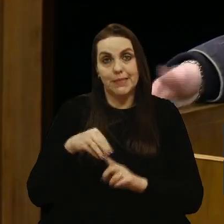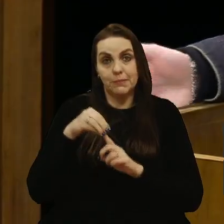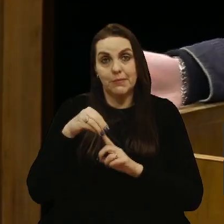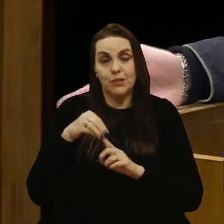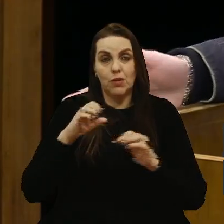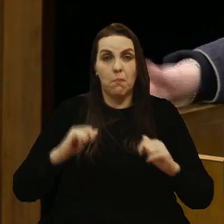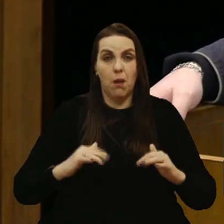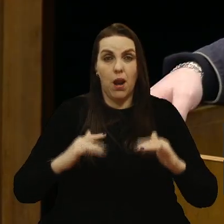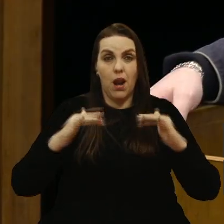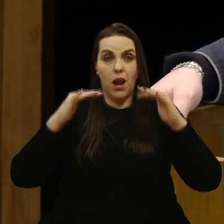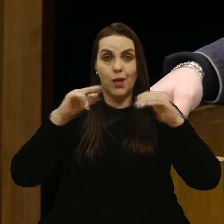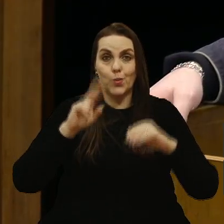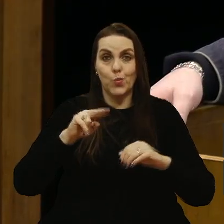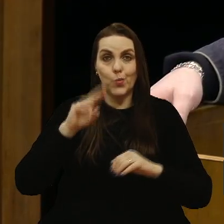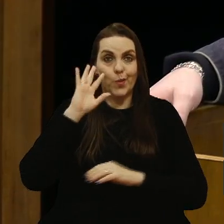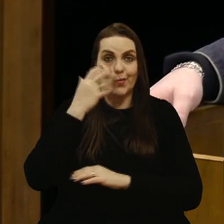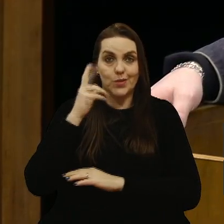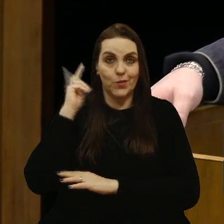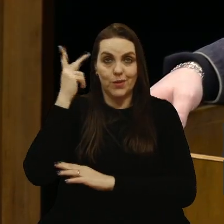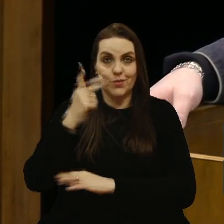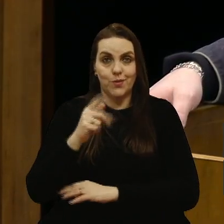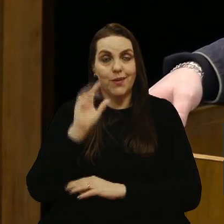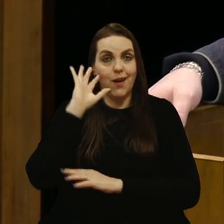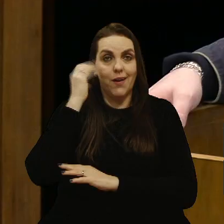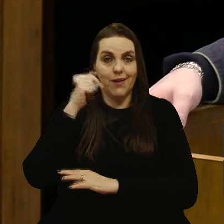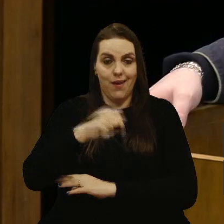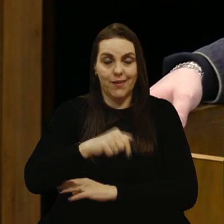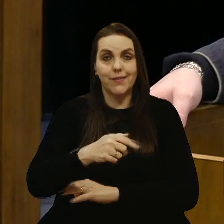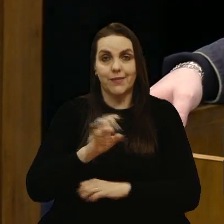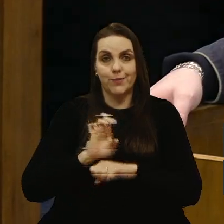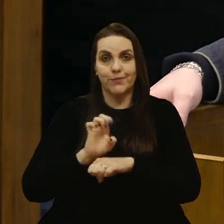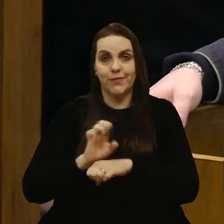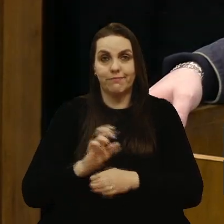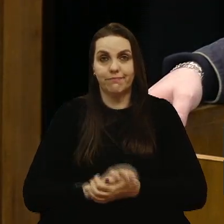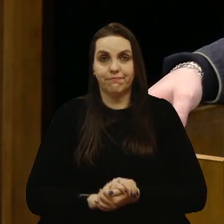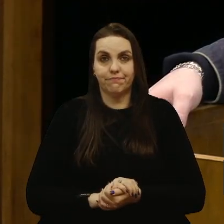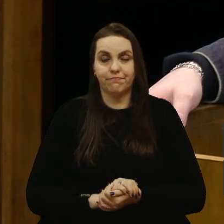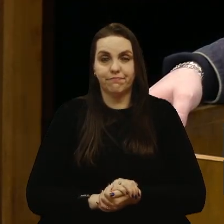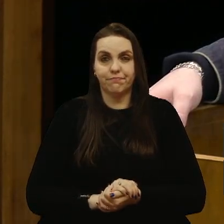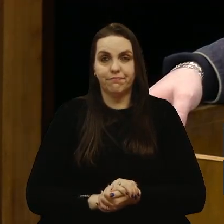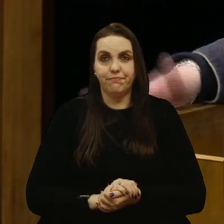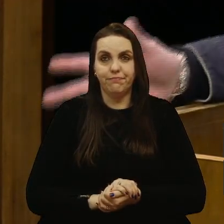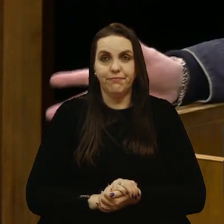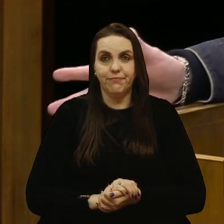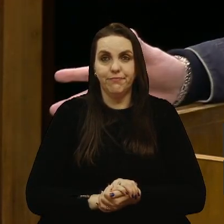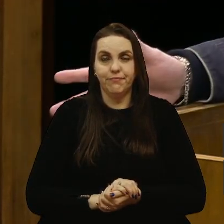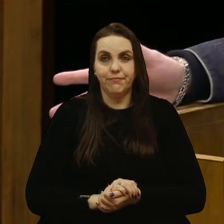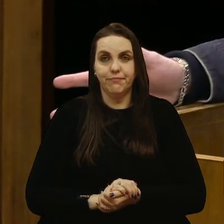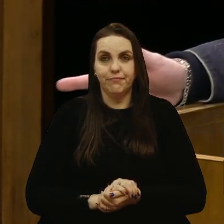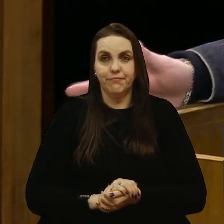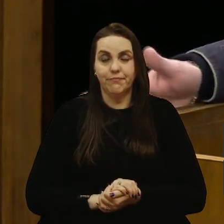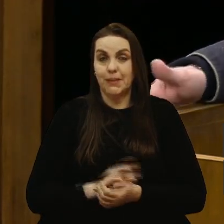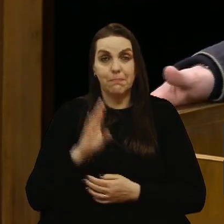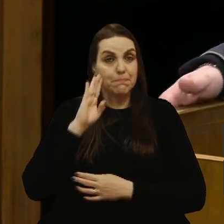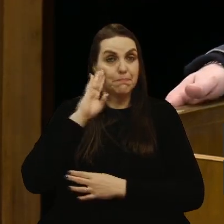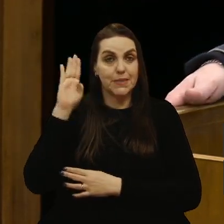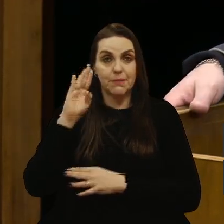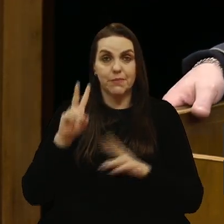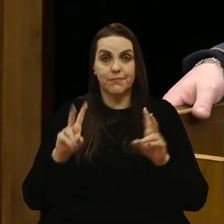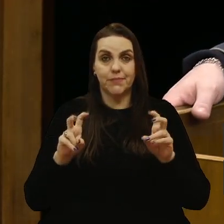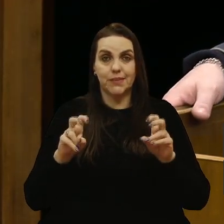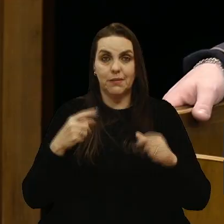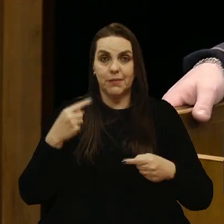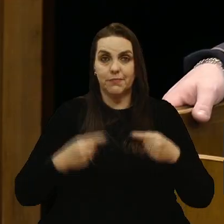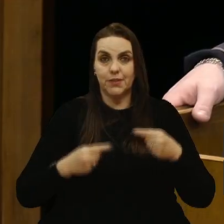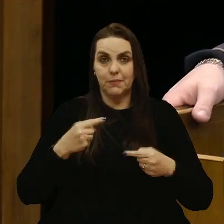enchentes históricas que ocorreram aqui no nosso estado. E um dos principais temas debatidos